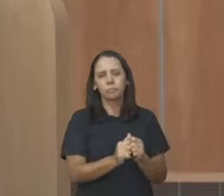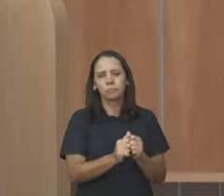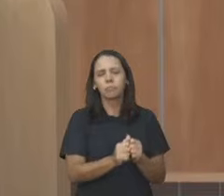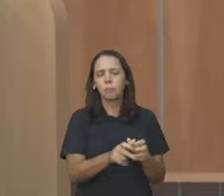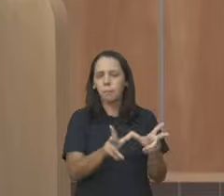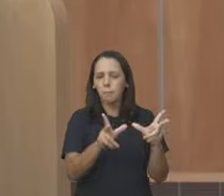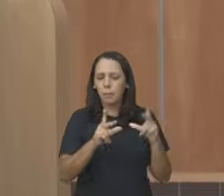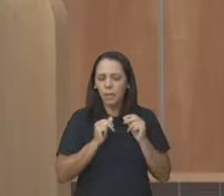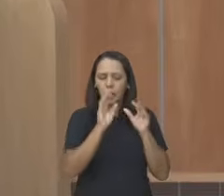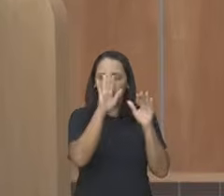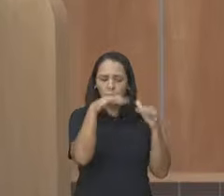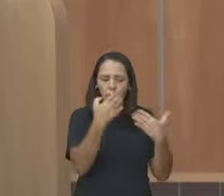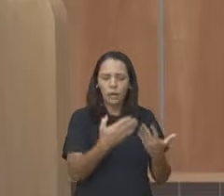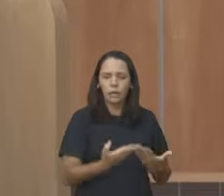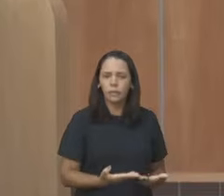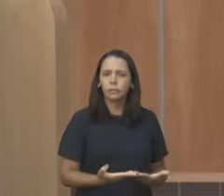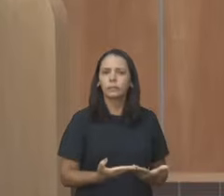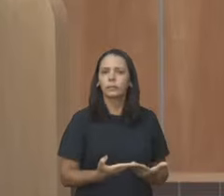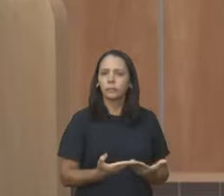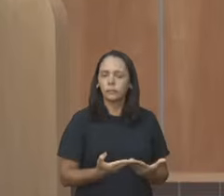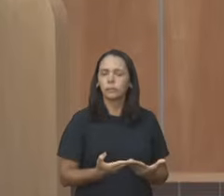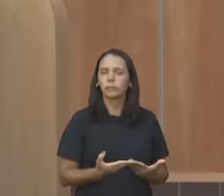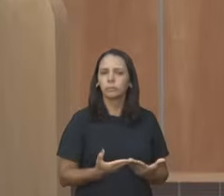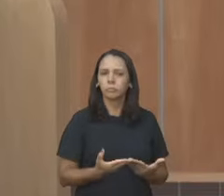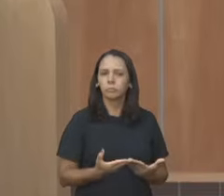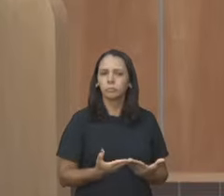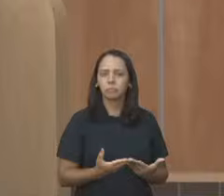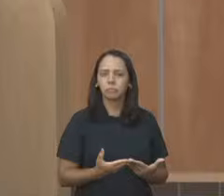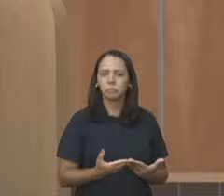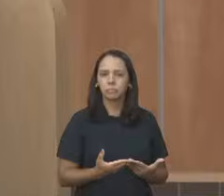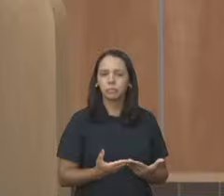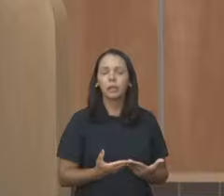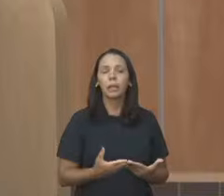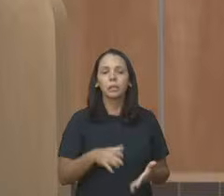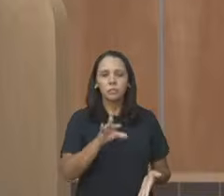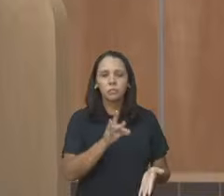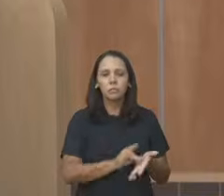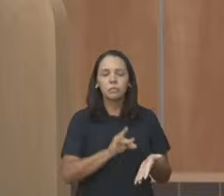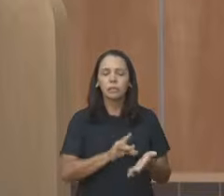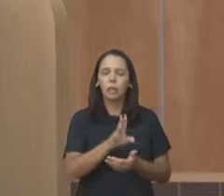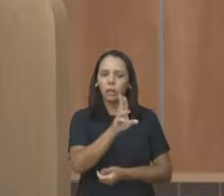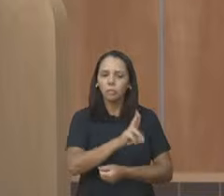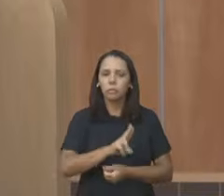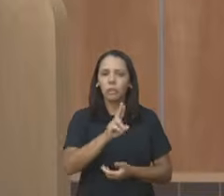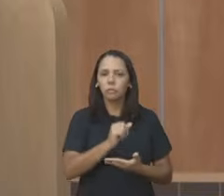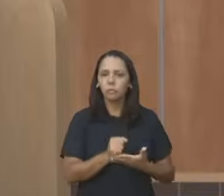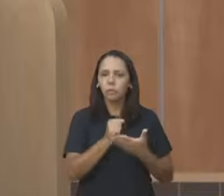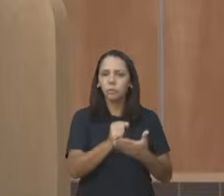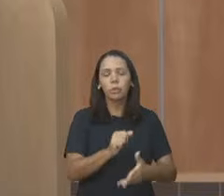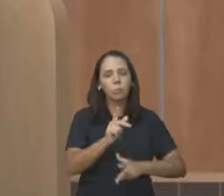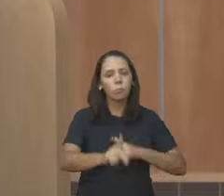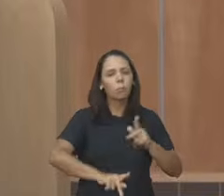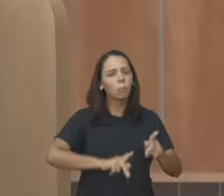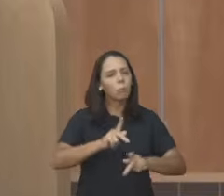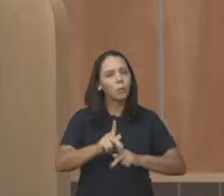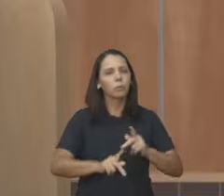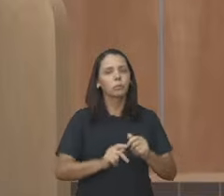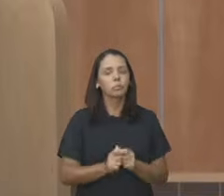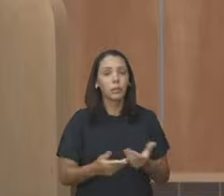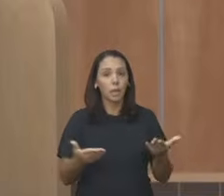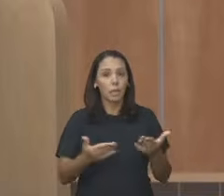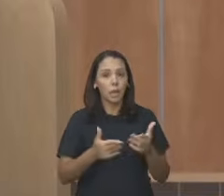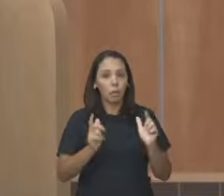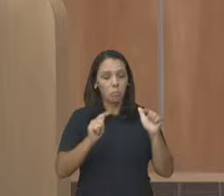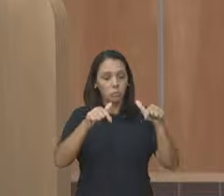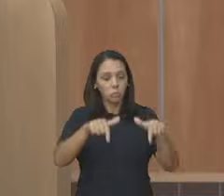merece honraria, um trabalho que de fato é de utilidade pública. E com esse título que vocês irão